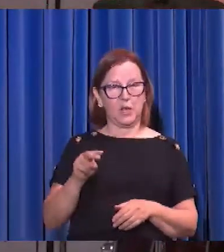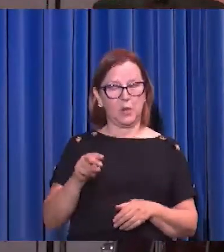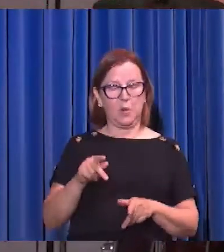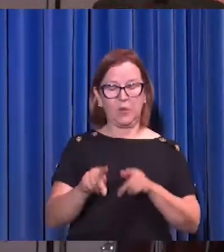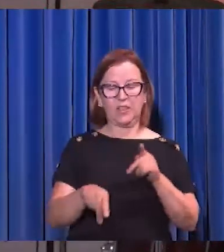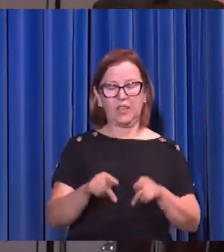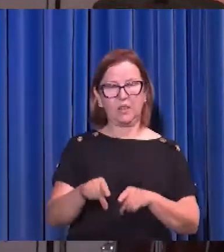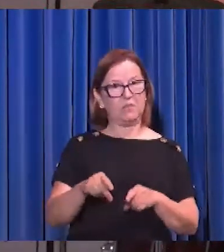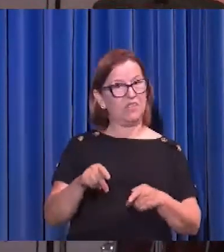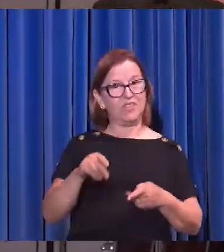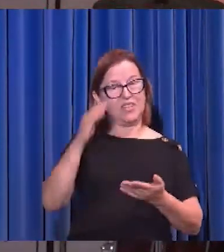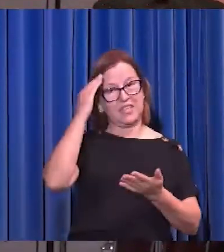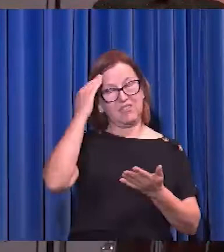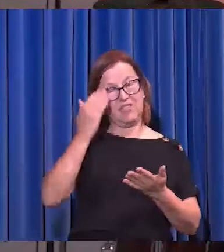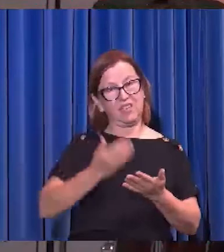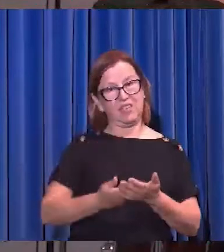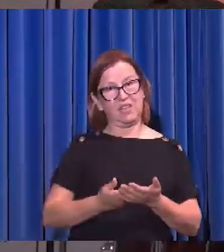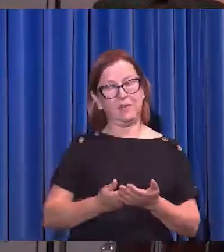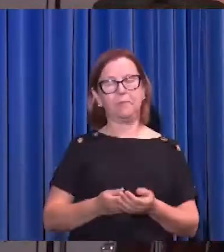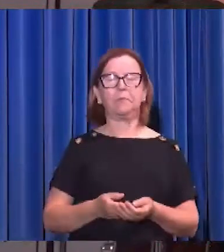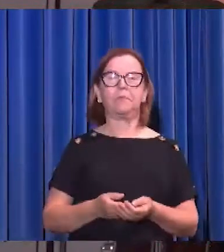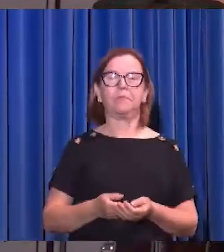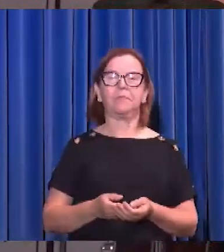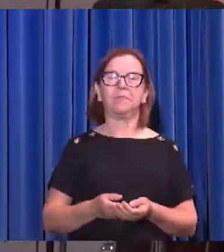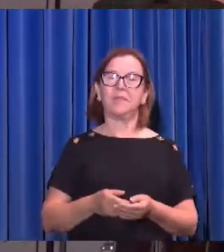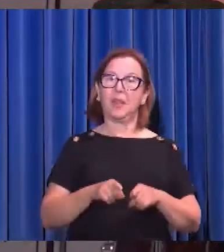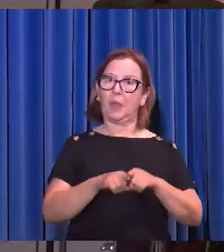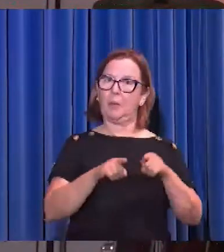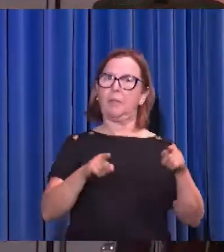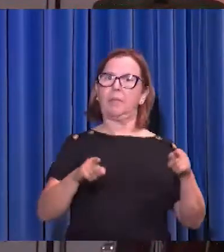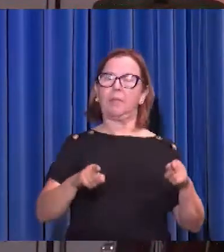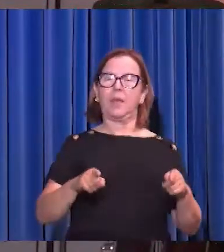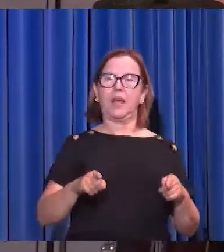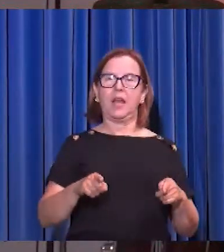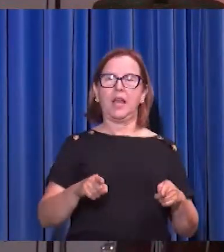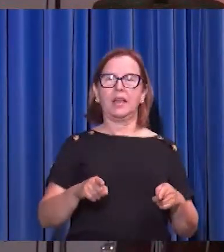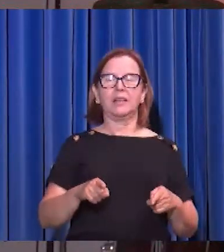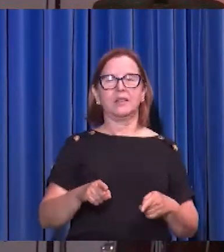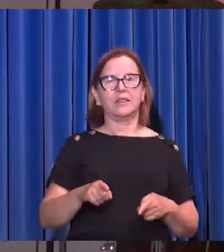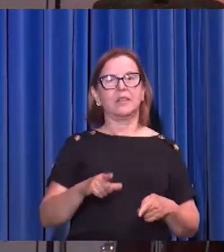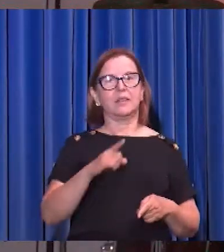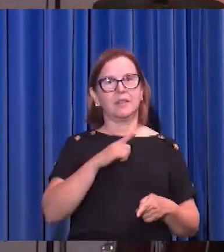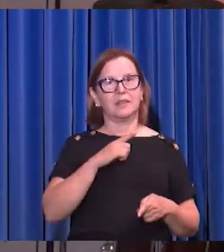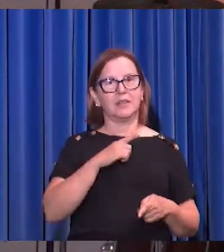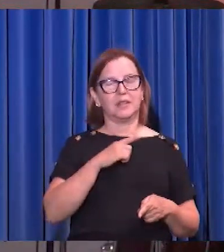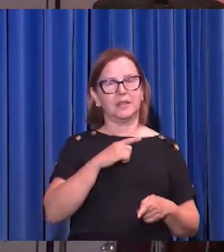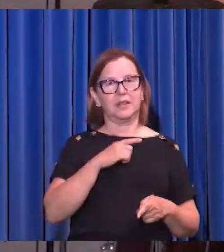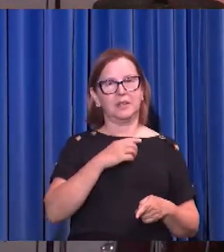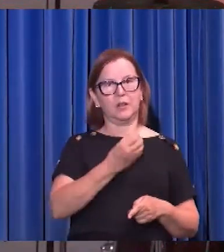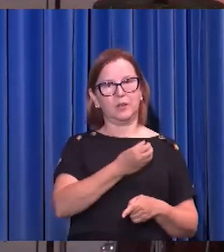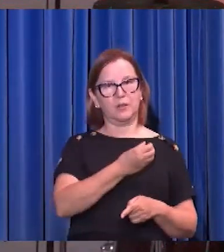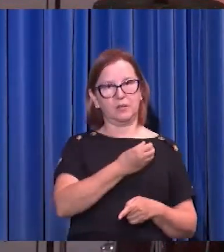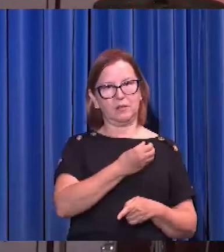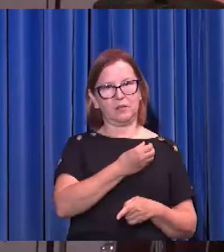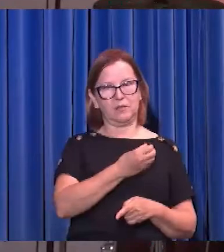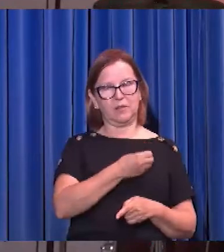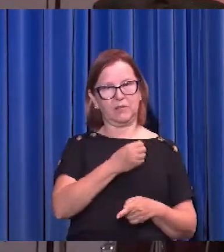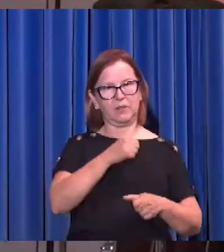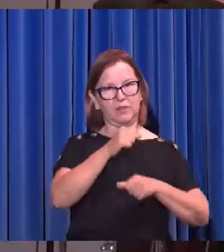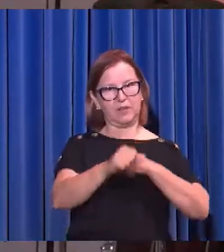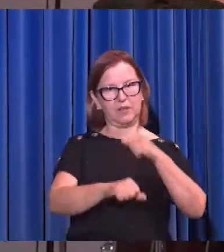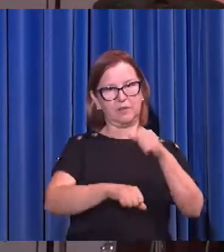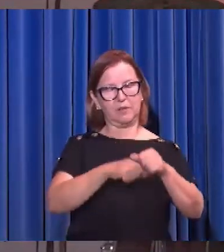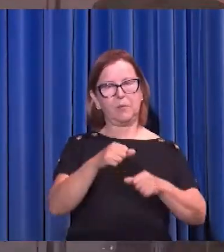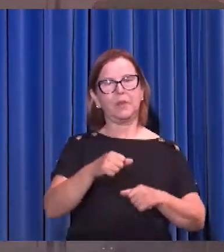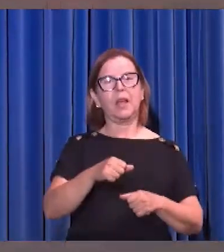Também é verdadeiro que existe uma mudança real na vida do cristão, na vida daquele que nasceu do alto. Porque